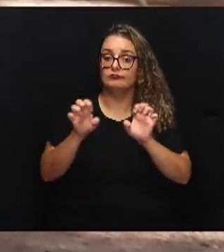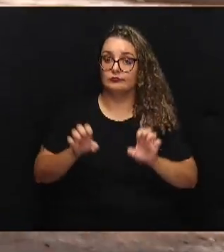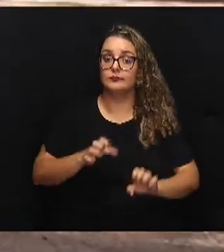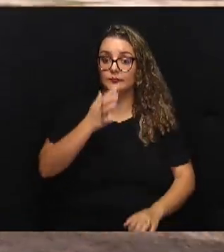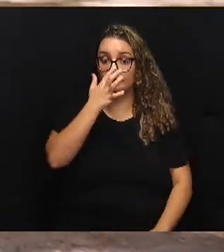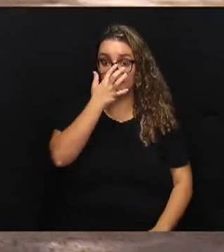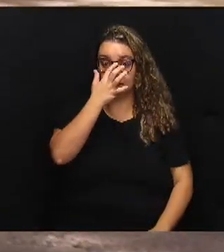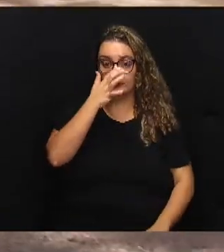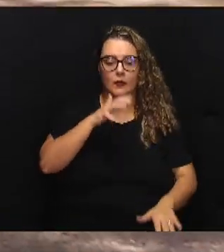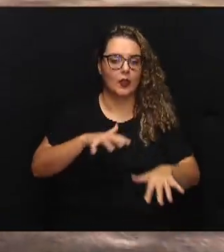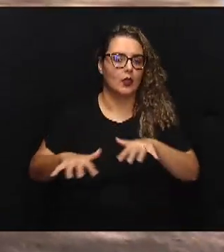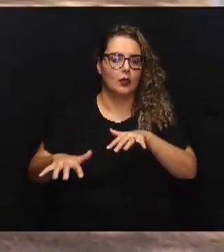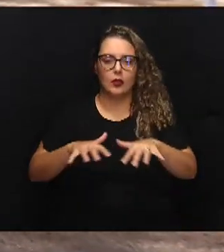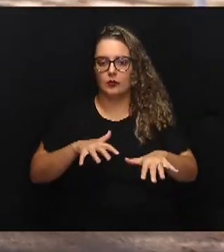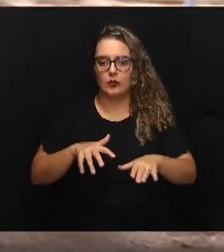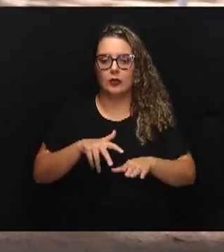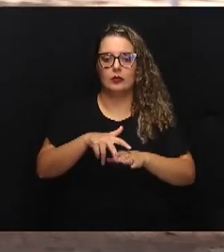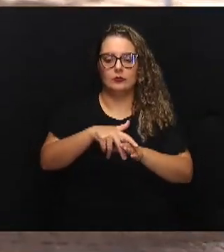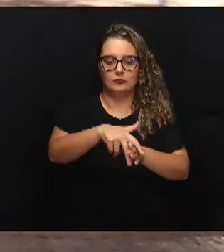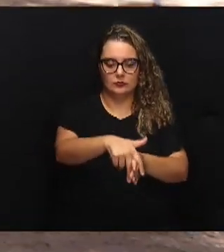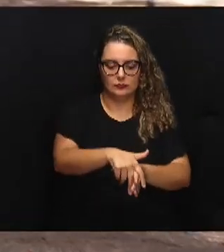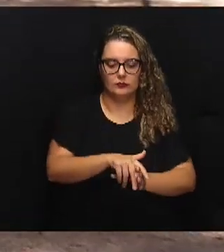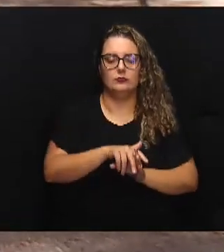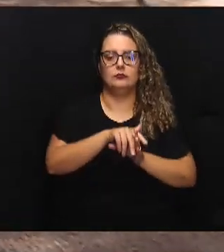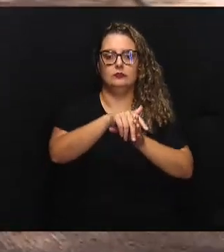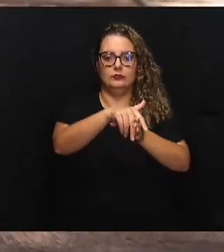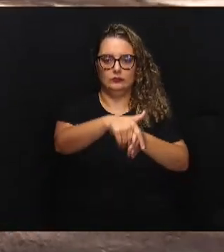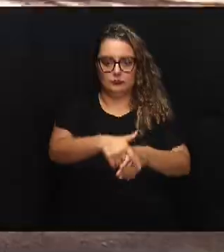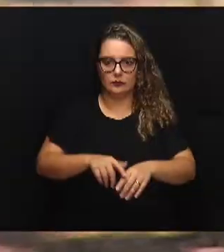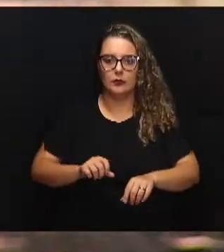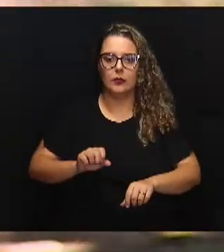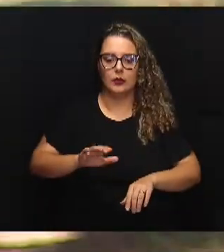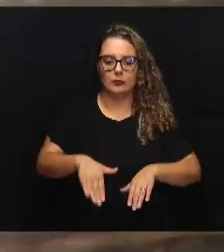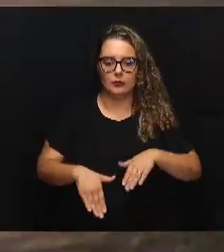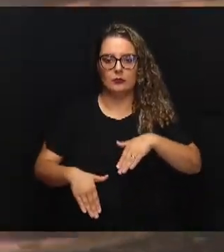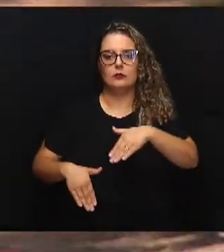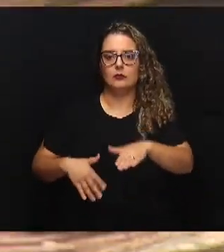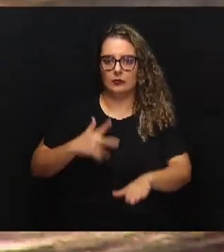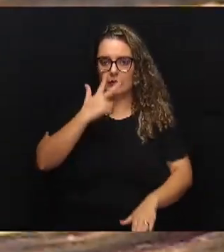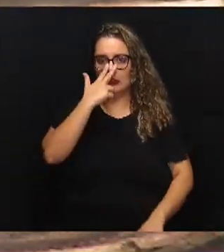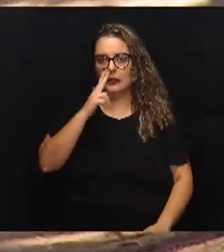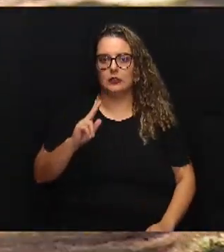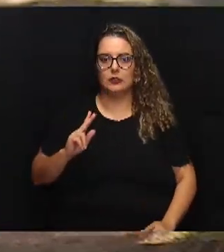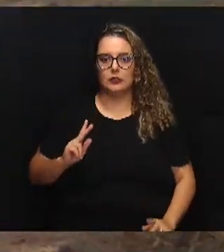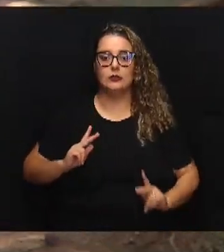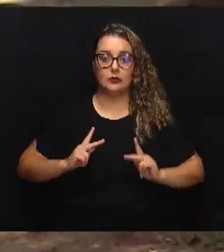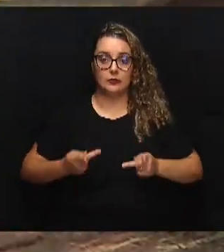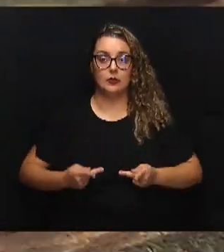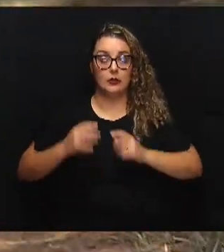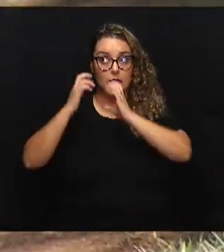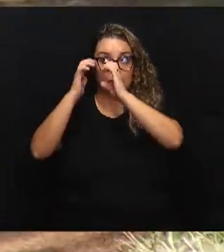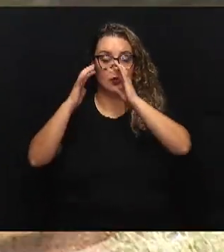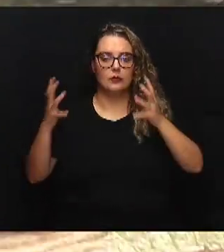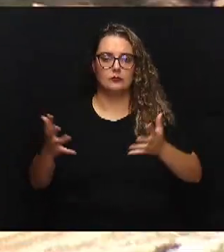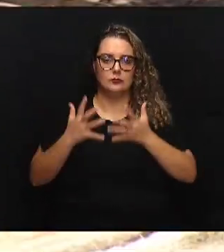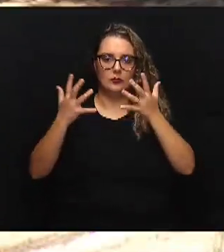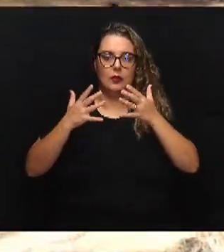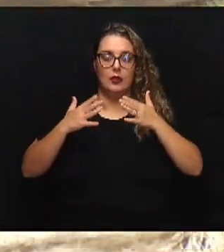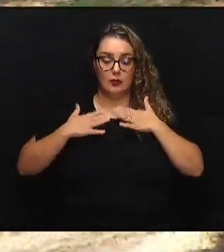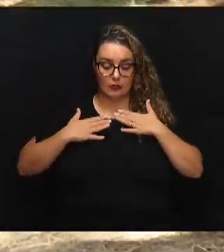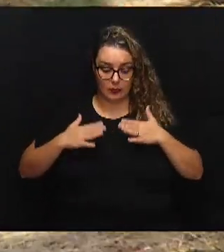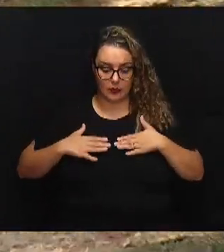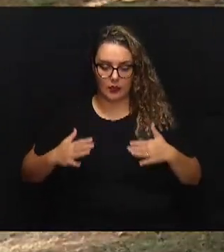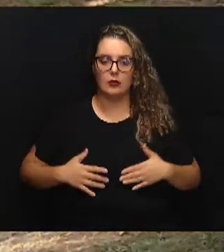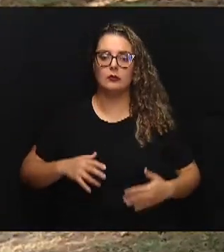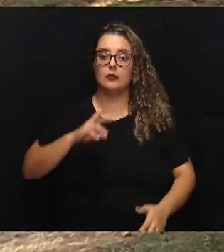O movimento do cavalo é parecido com a marcha humana. Isso estimula o cérebro e o corpo a